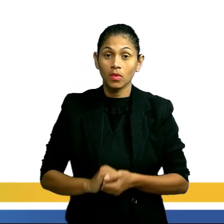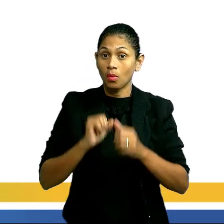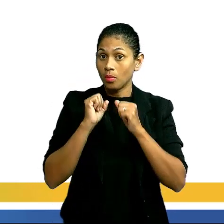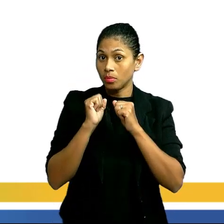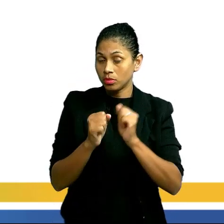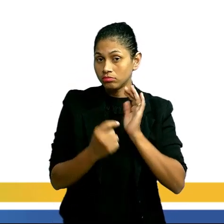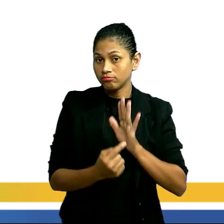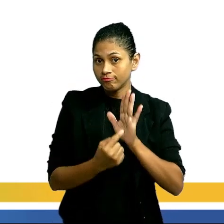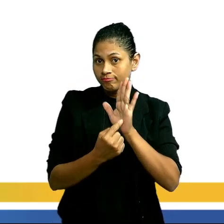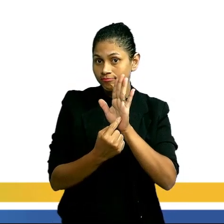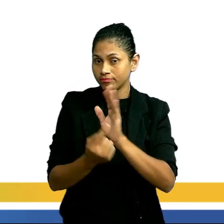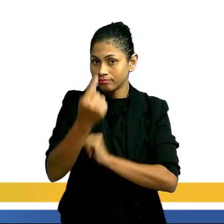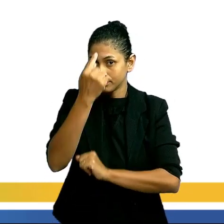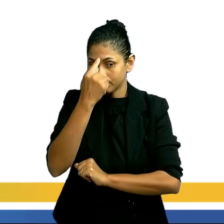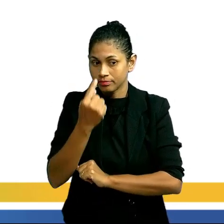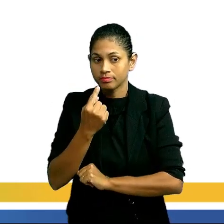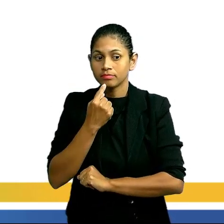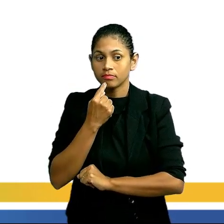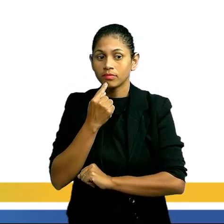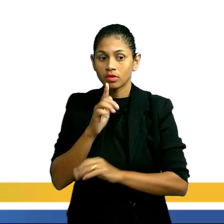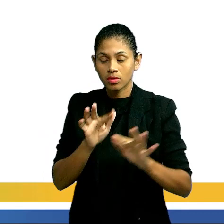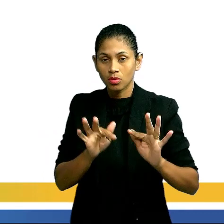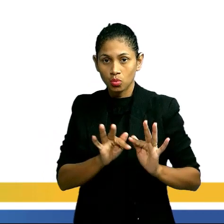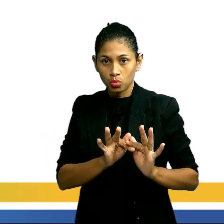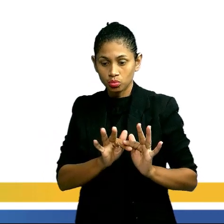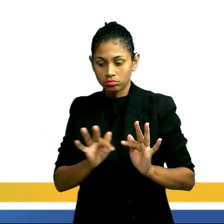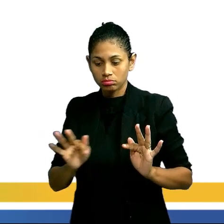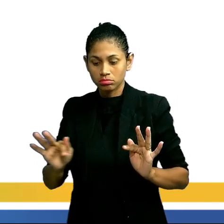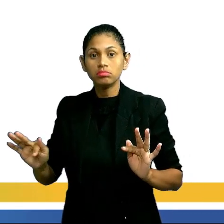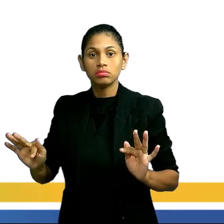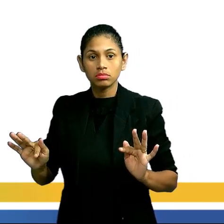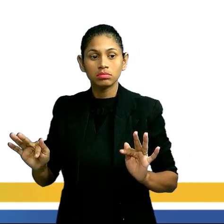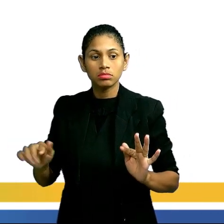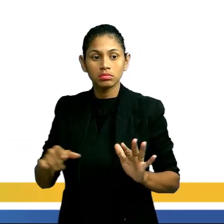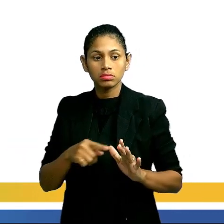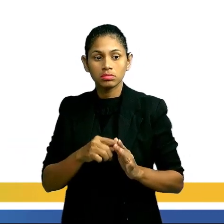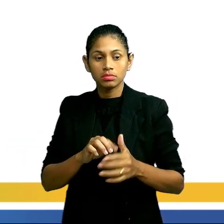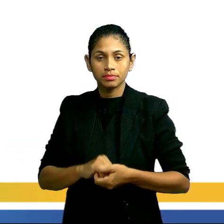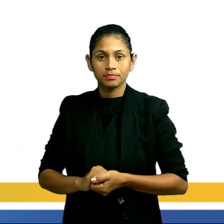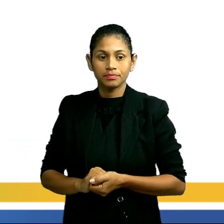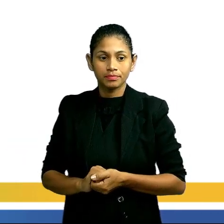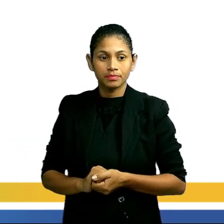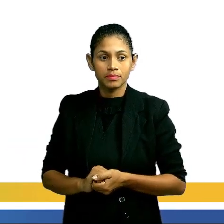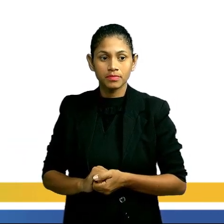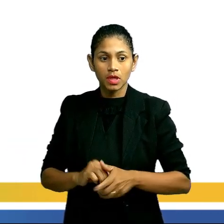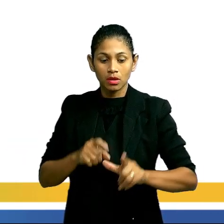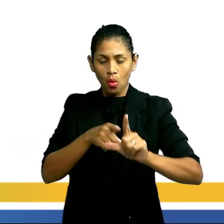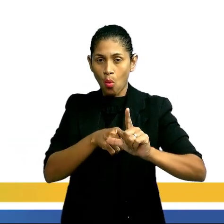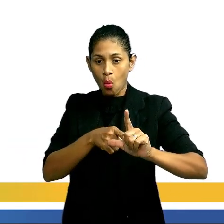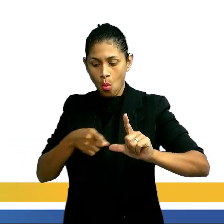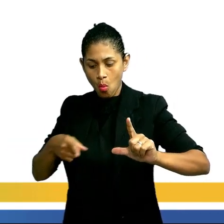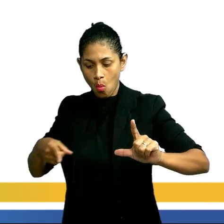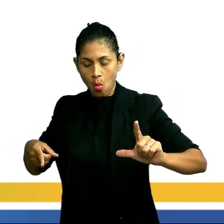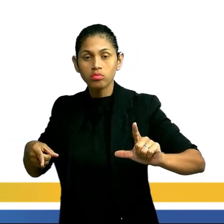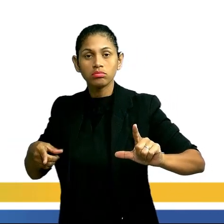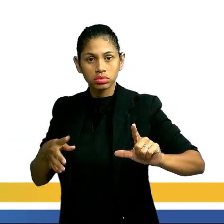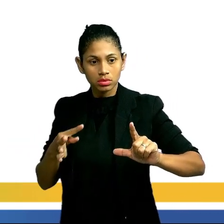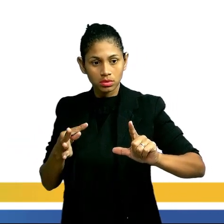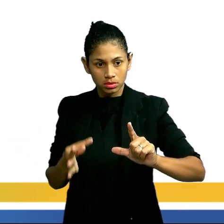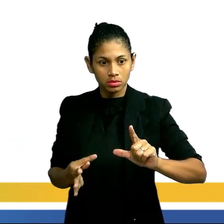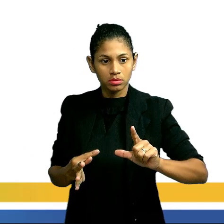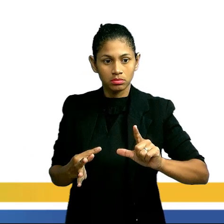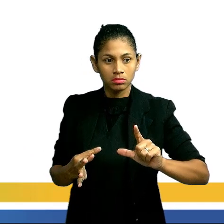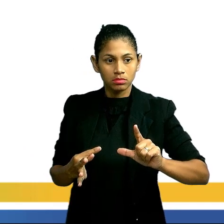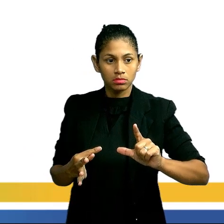o tempo está aqui na horizontal e esse Q é litros por minuto. Então, nós temos